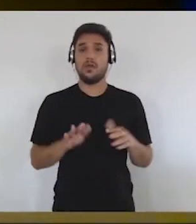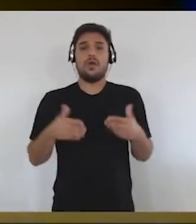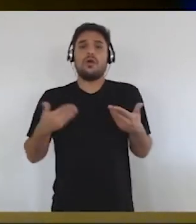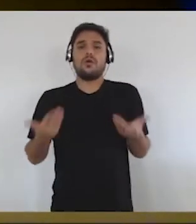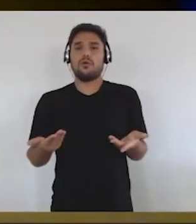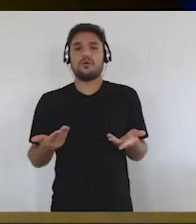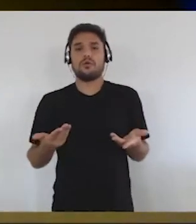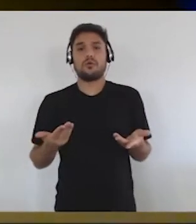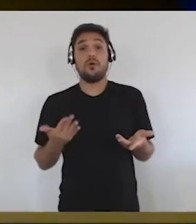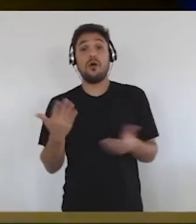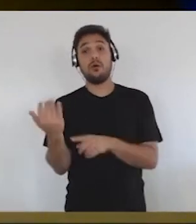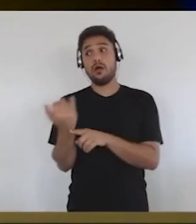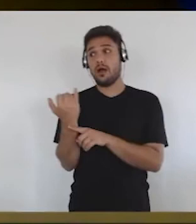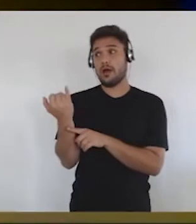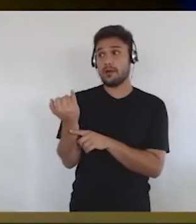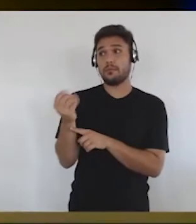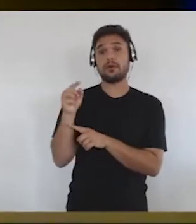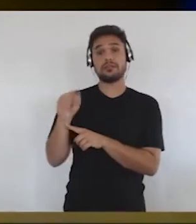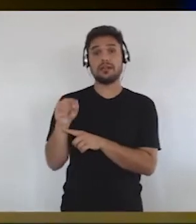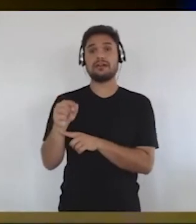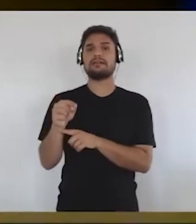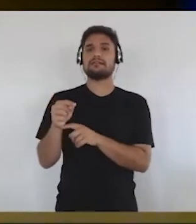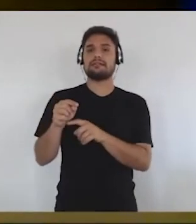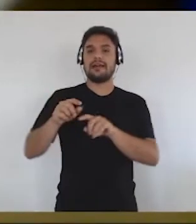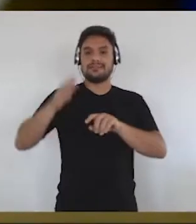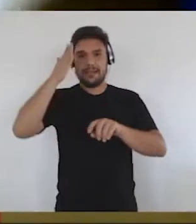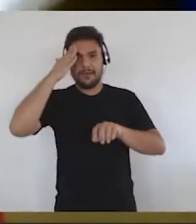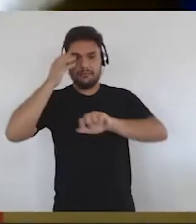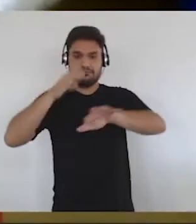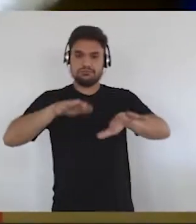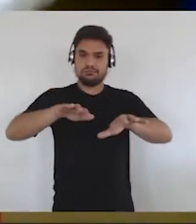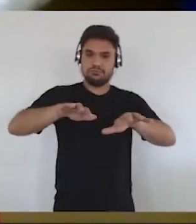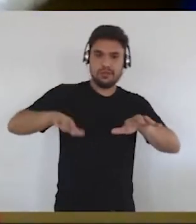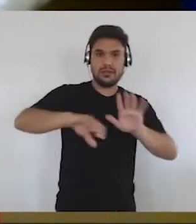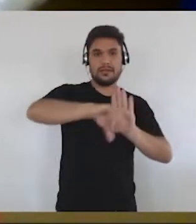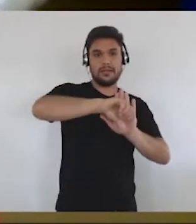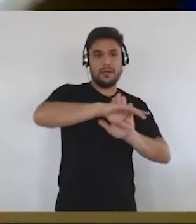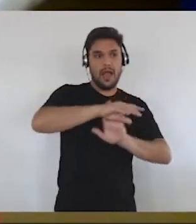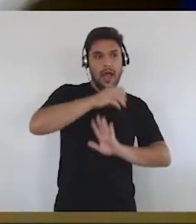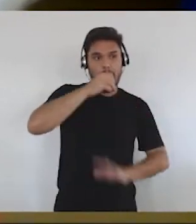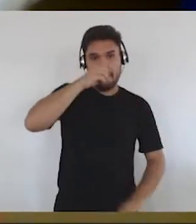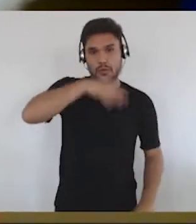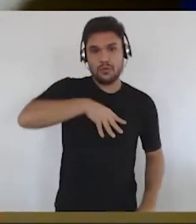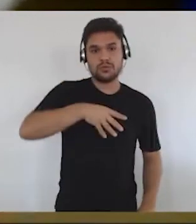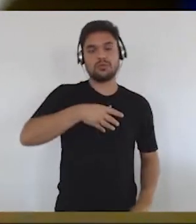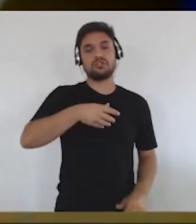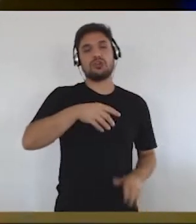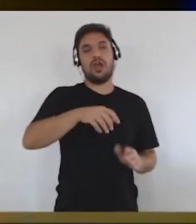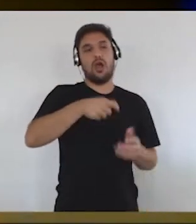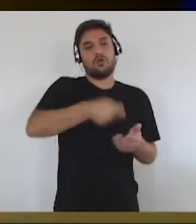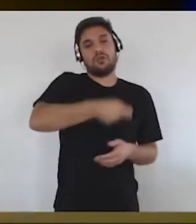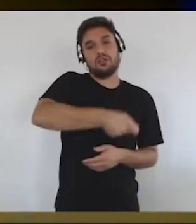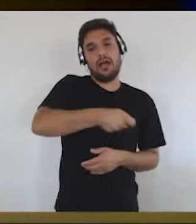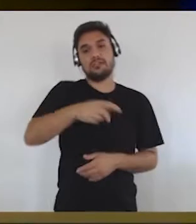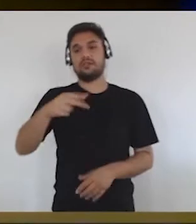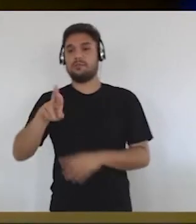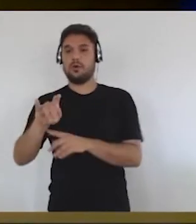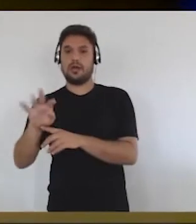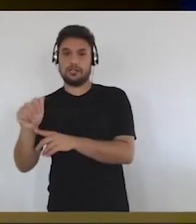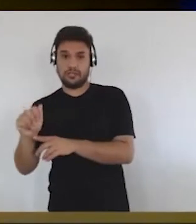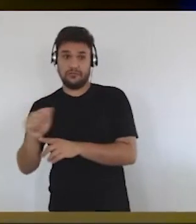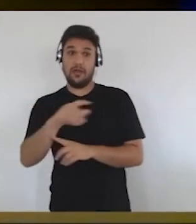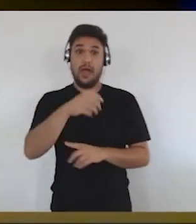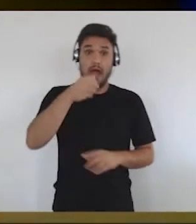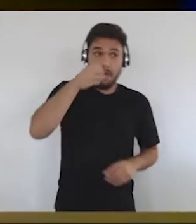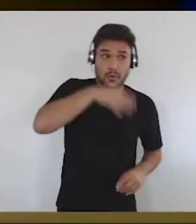qual é a importância dessa distinção dos crimes de abuso de autoridade e das prerrogativas? Para os crimes de abuso